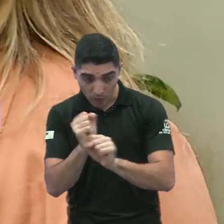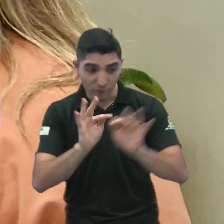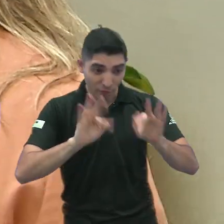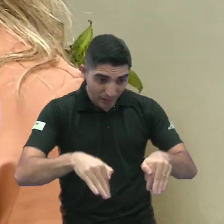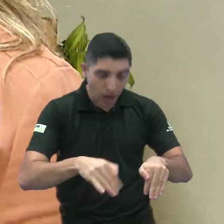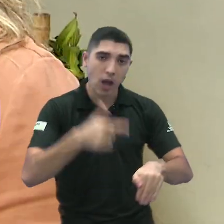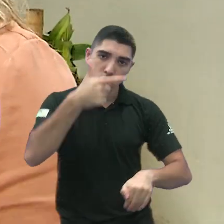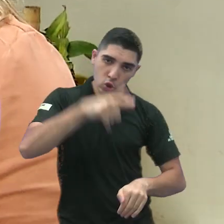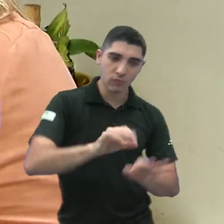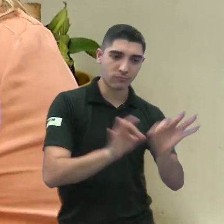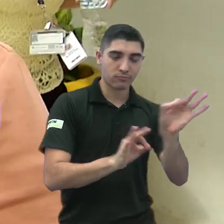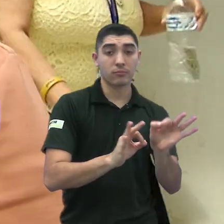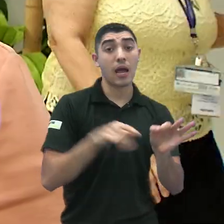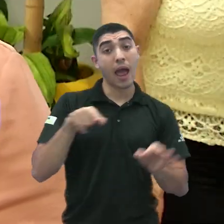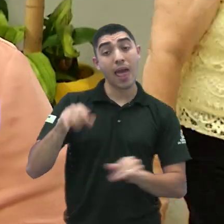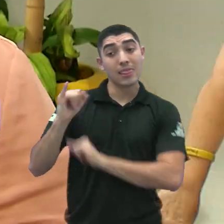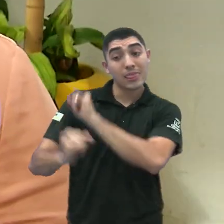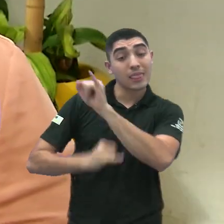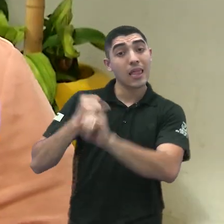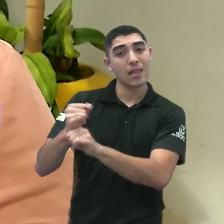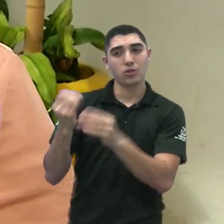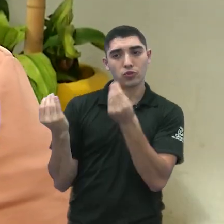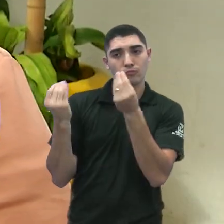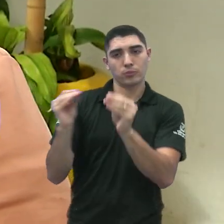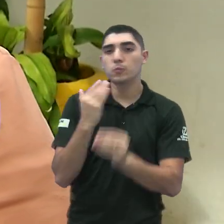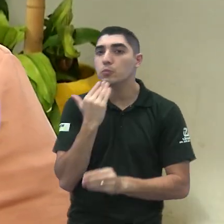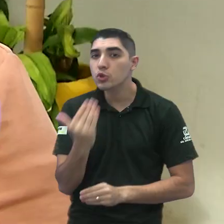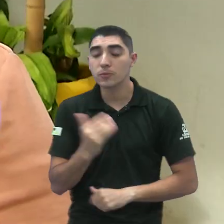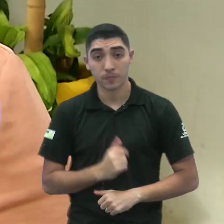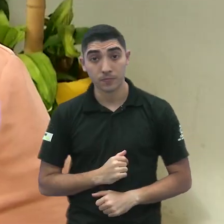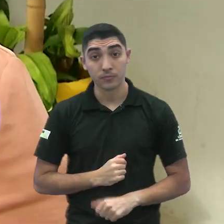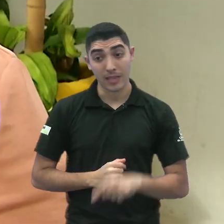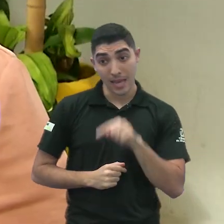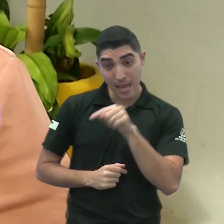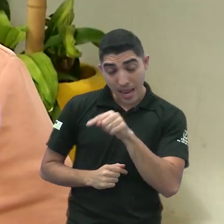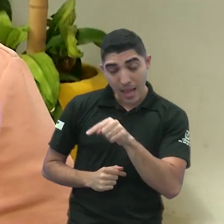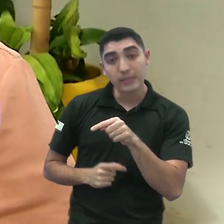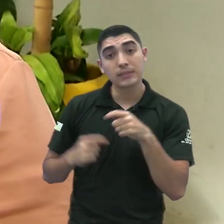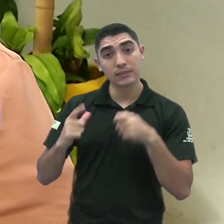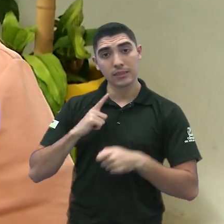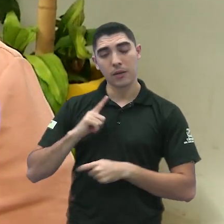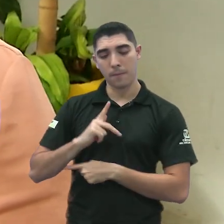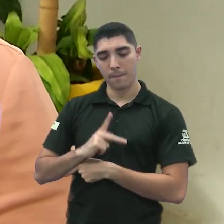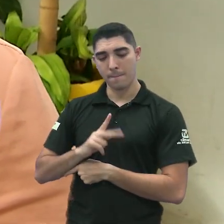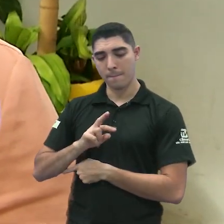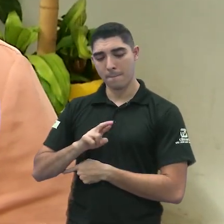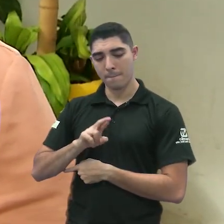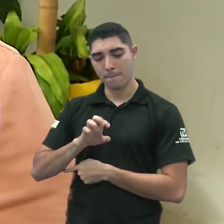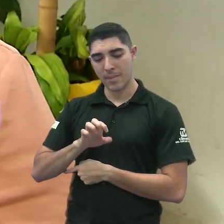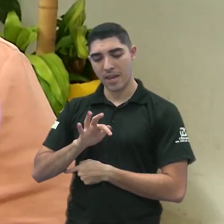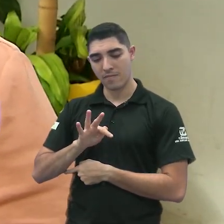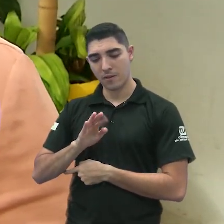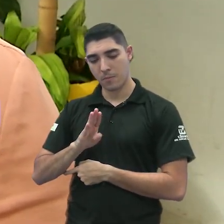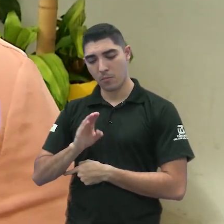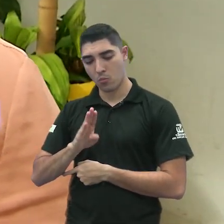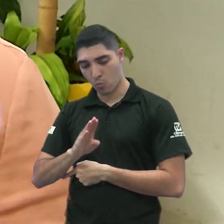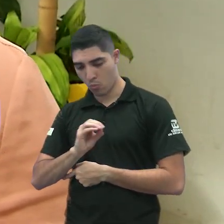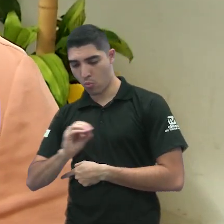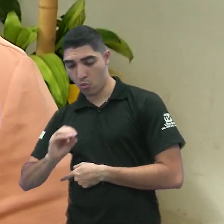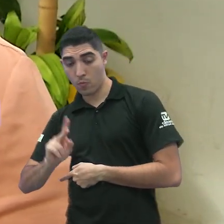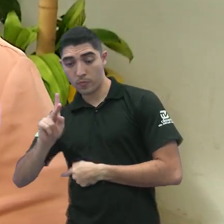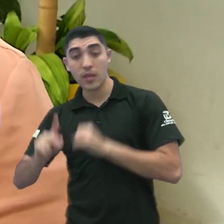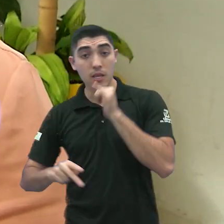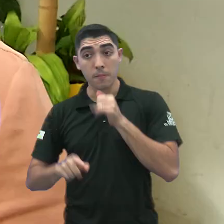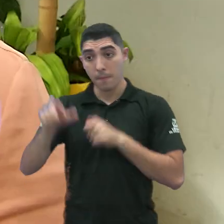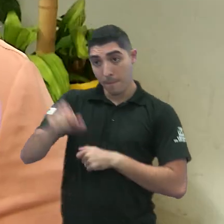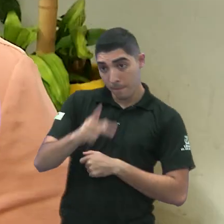é feita pela internet. A carteirinha do município é emitida através do PrefBook. A pessoa com autismo, quando maior de